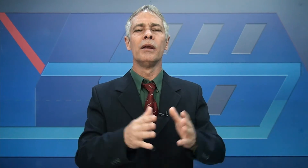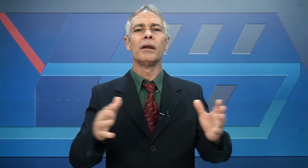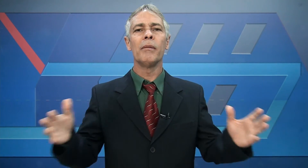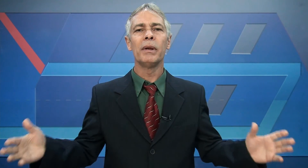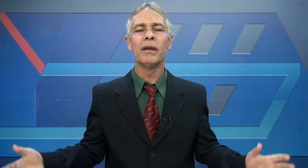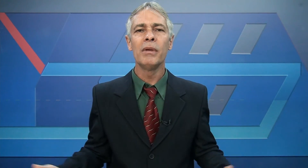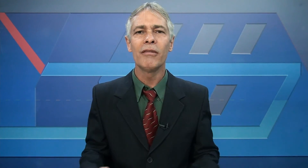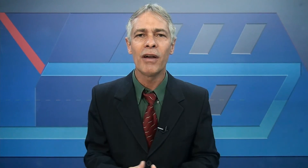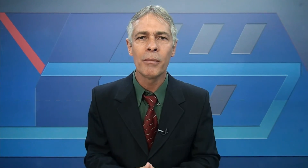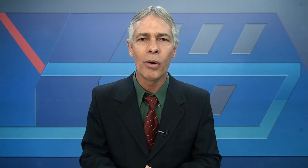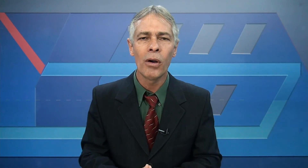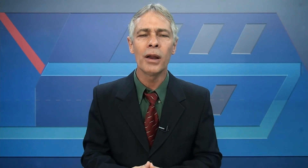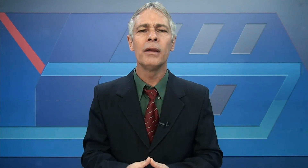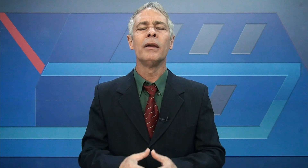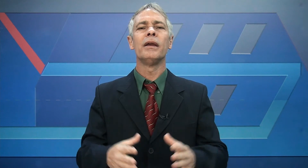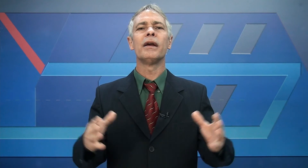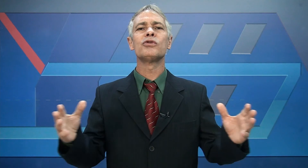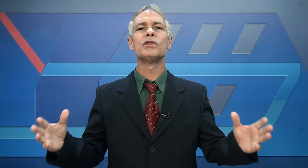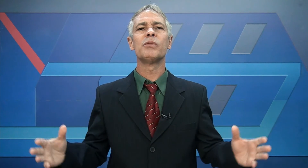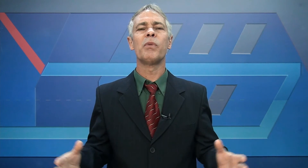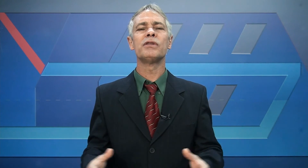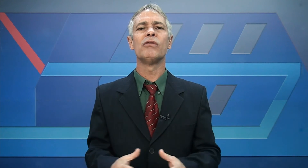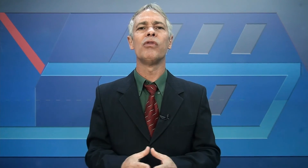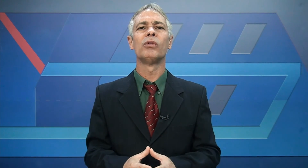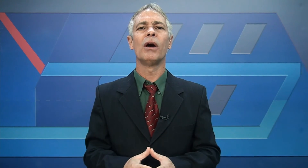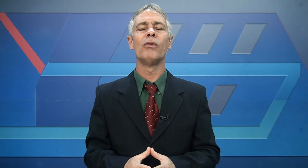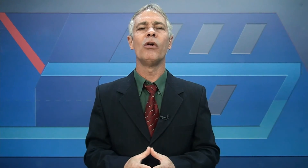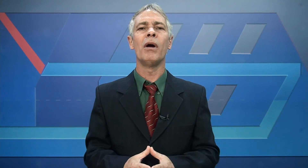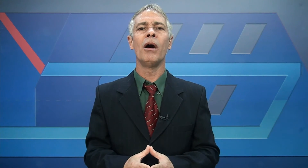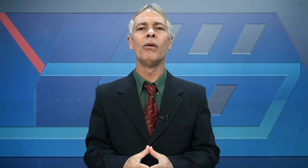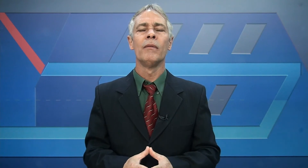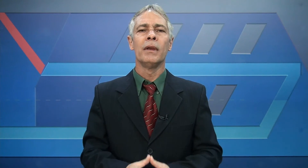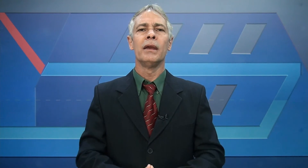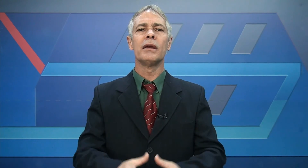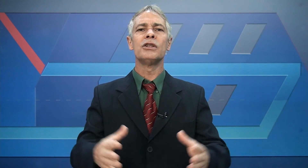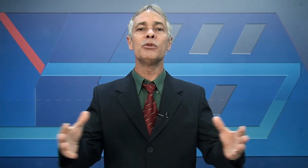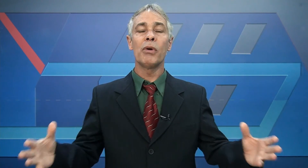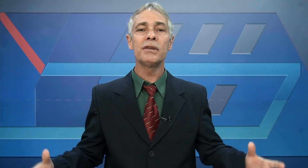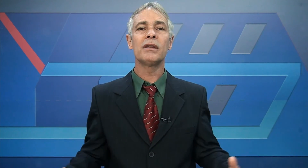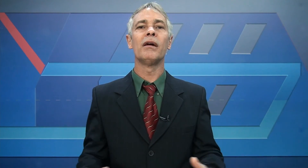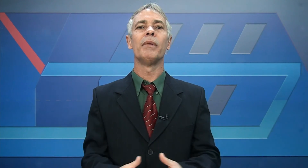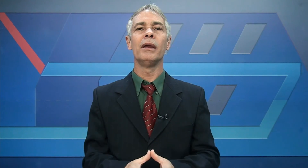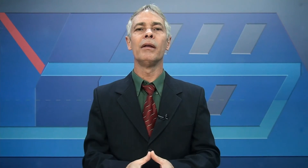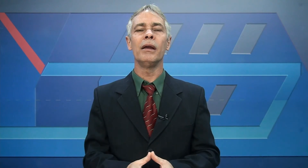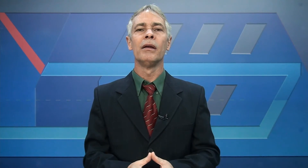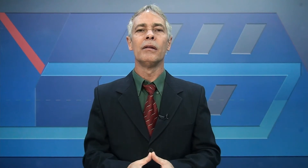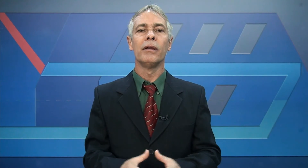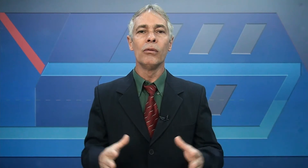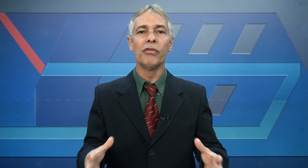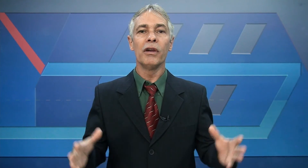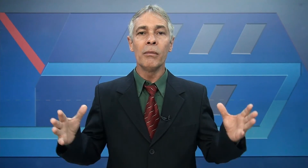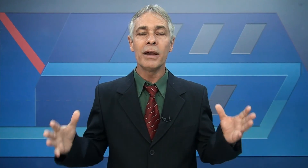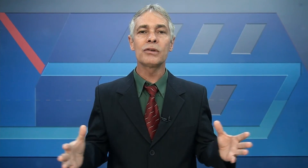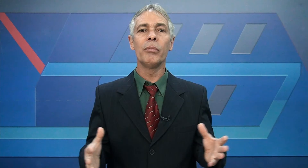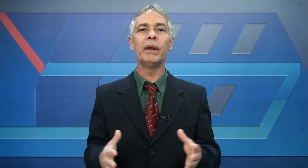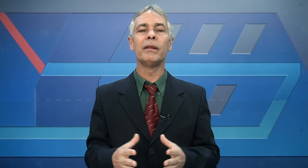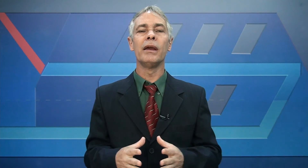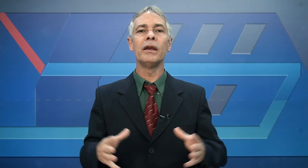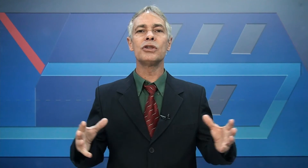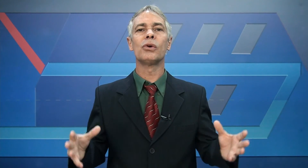mudem, que a pandemia vá embora e que as coisas possam voltar ao normal e que a gente possa também, né, ter um governo